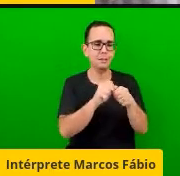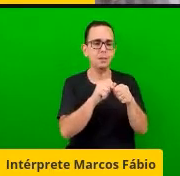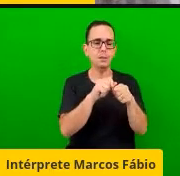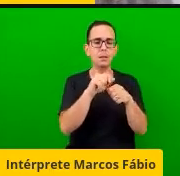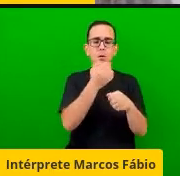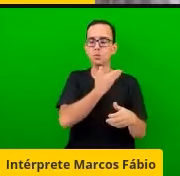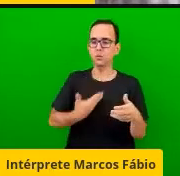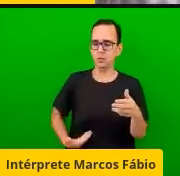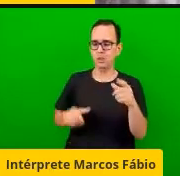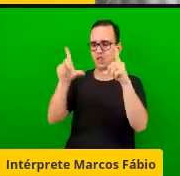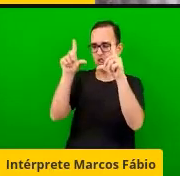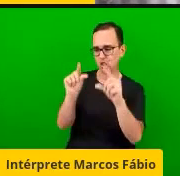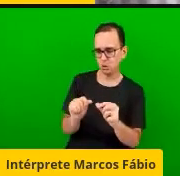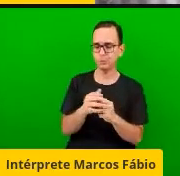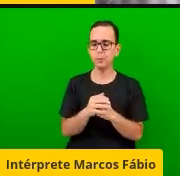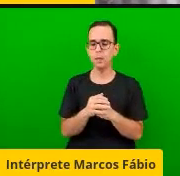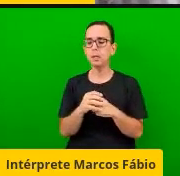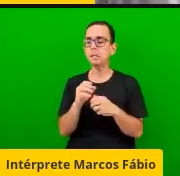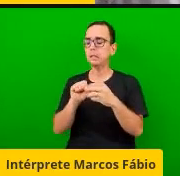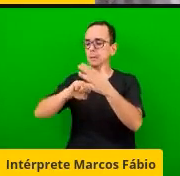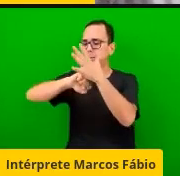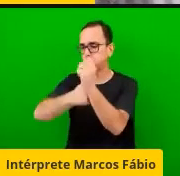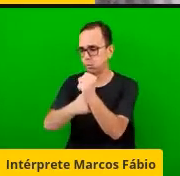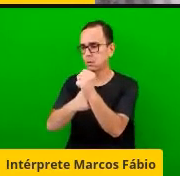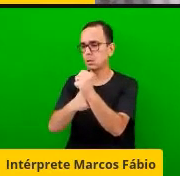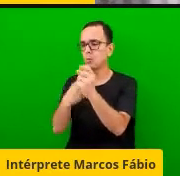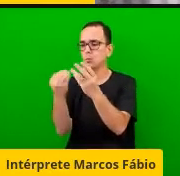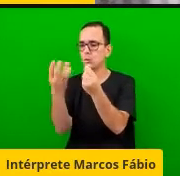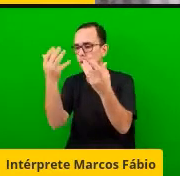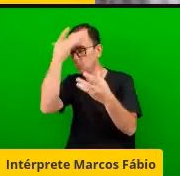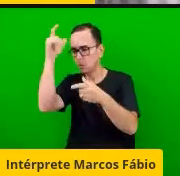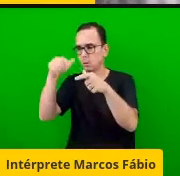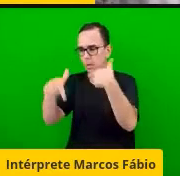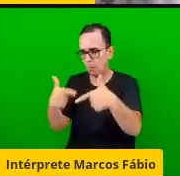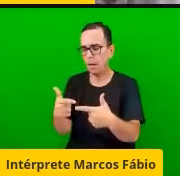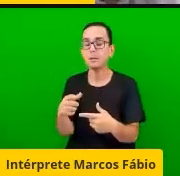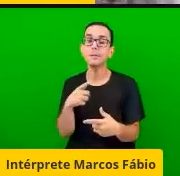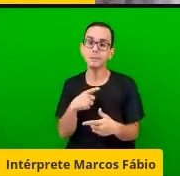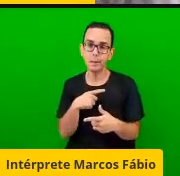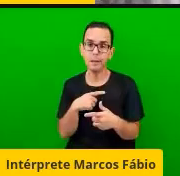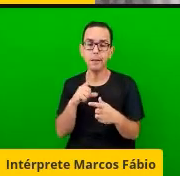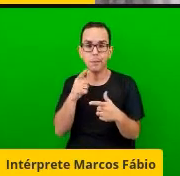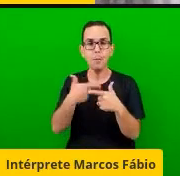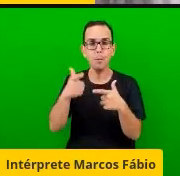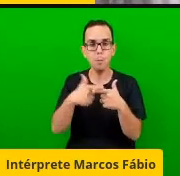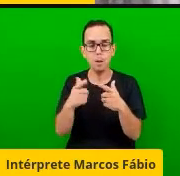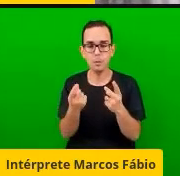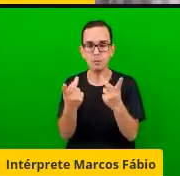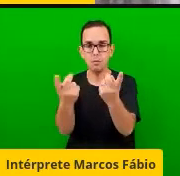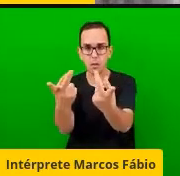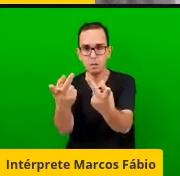da demanda interna, restrição dos movimentos de pessoa, que vão produzir efeitos sobre a oferta e